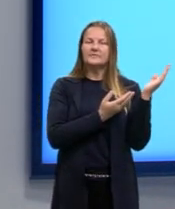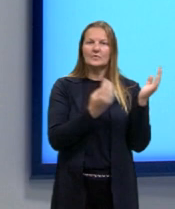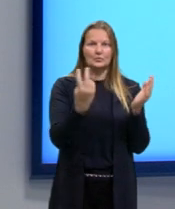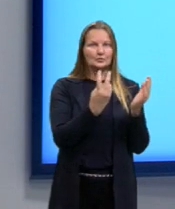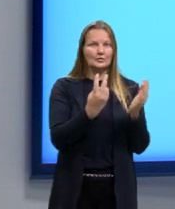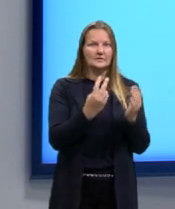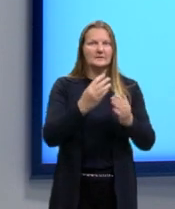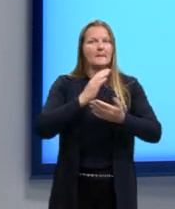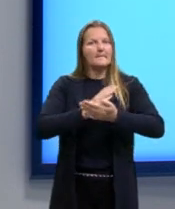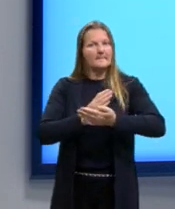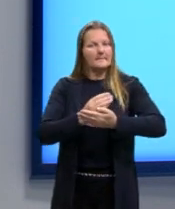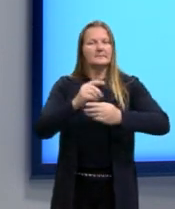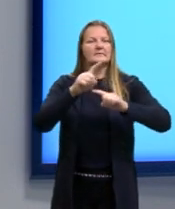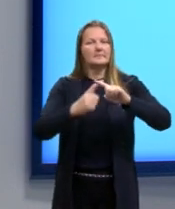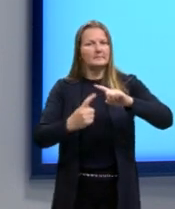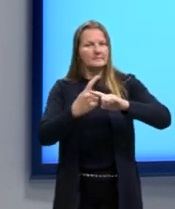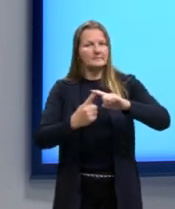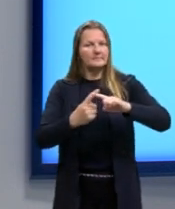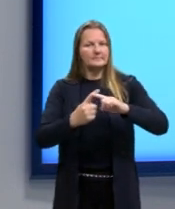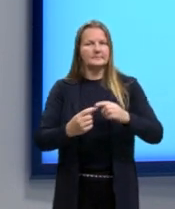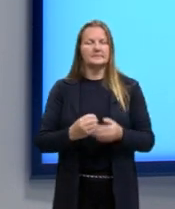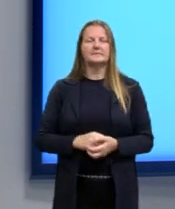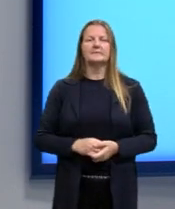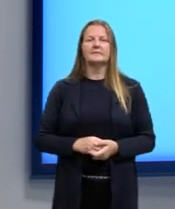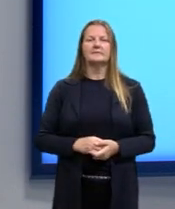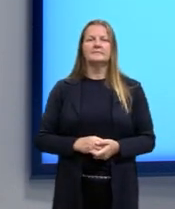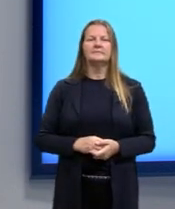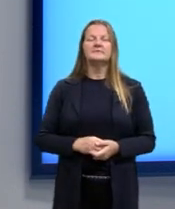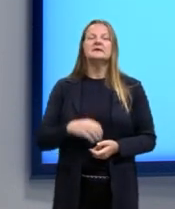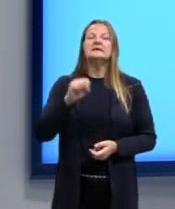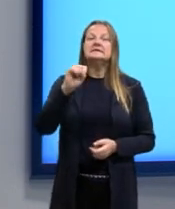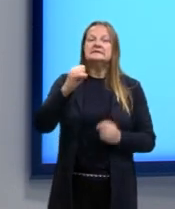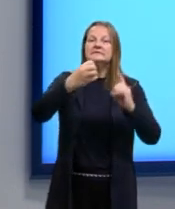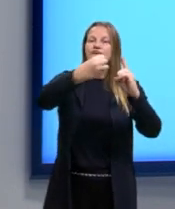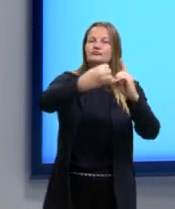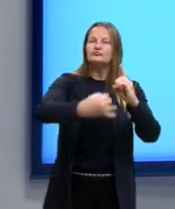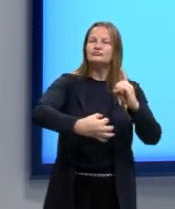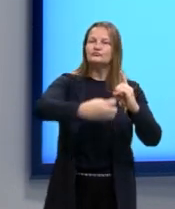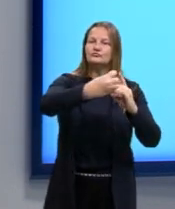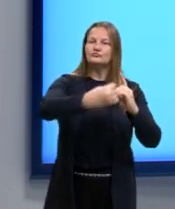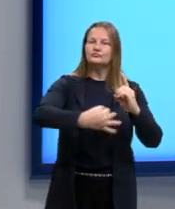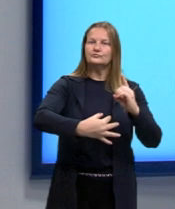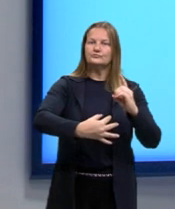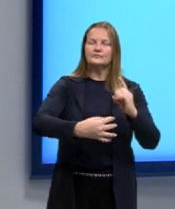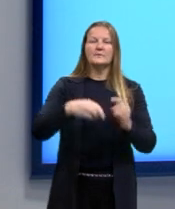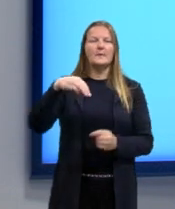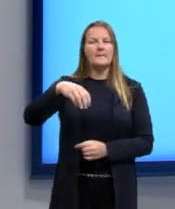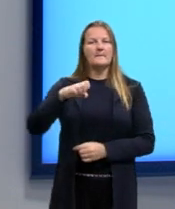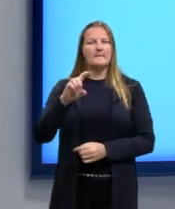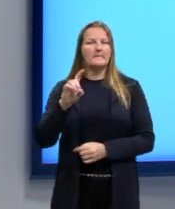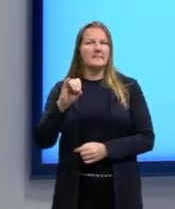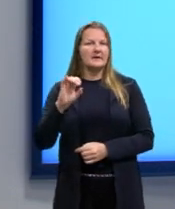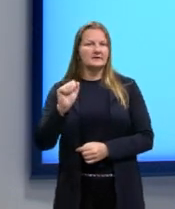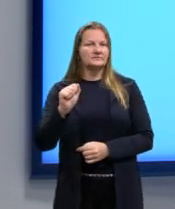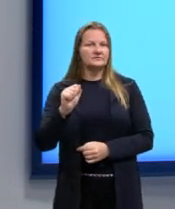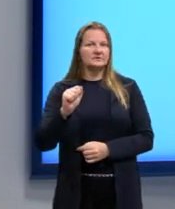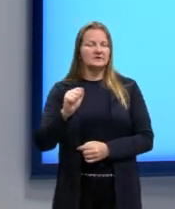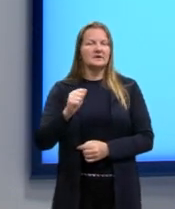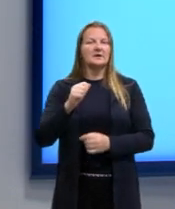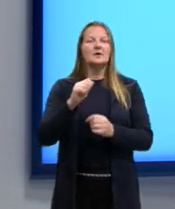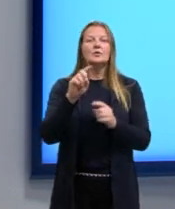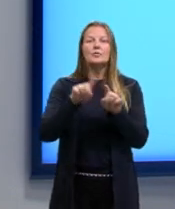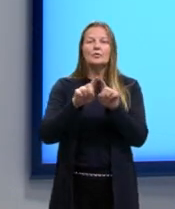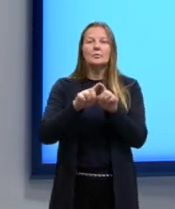quanto a mediana quando nós falamos em definição a média ela é chamada média